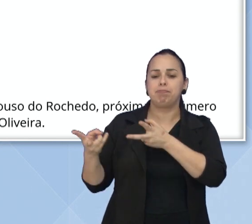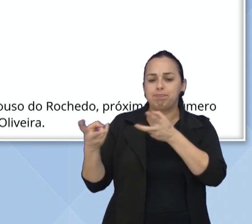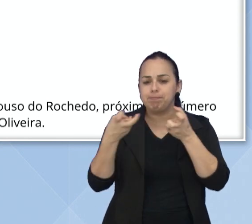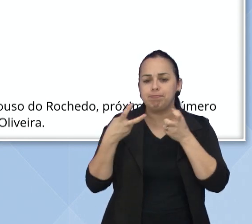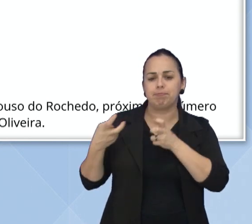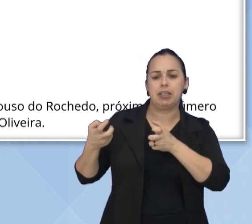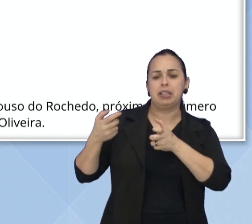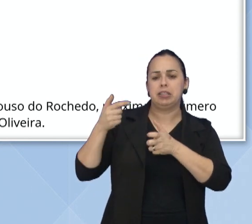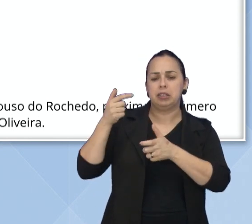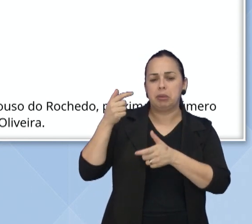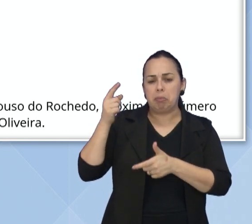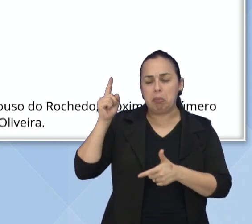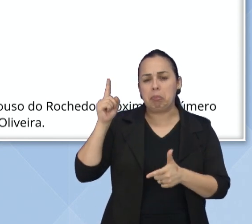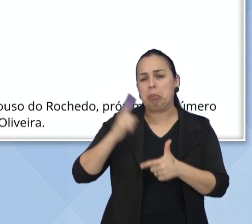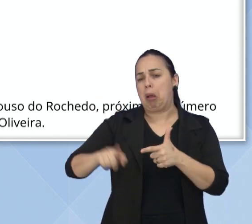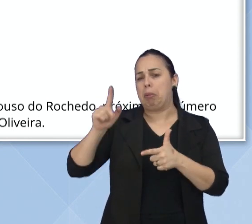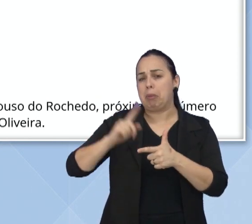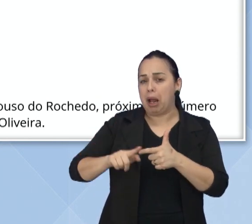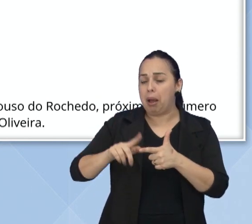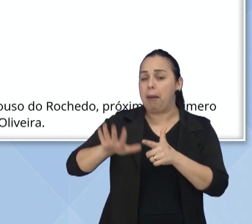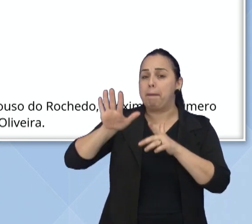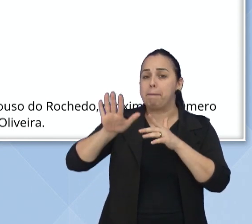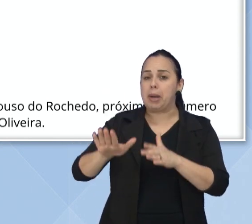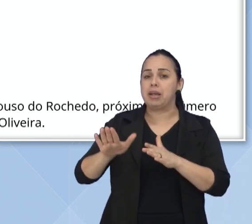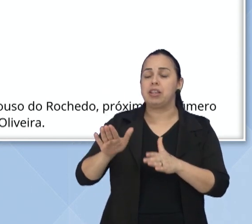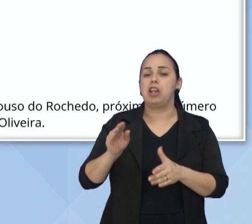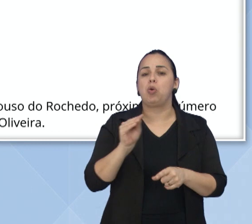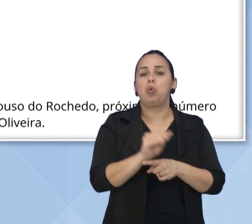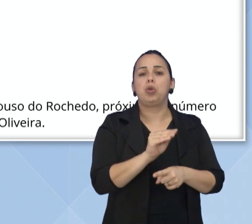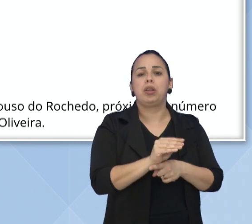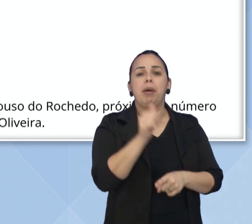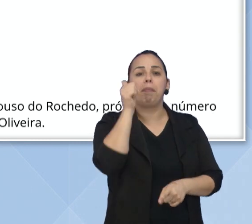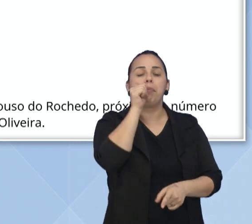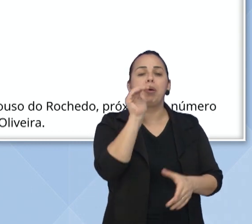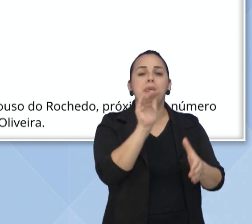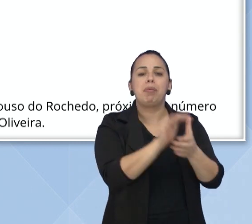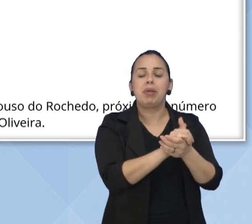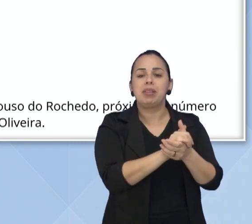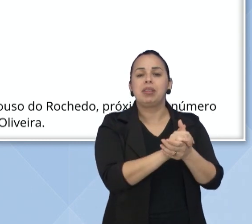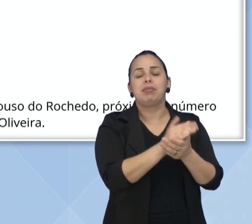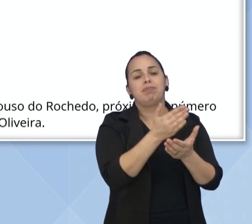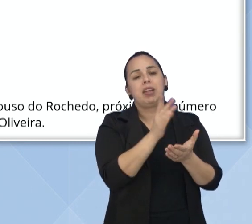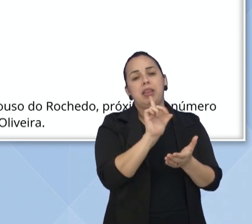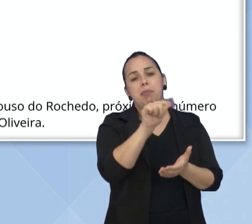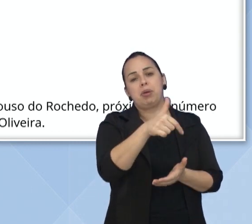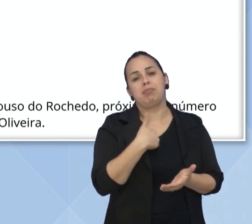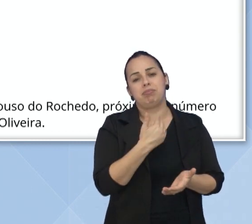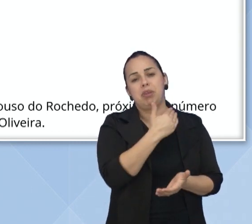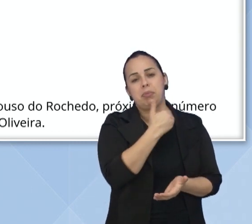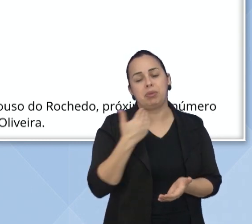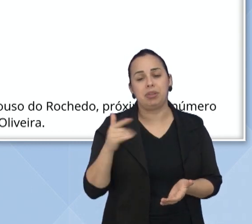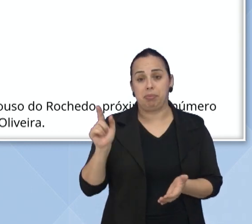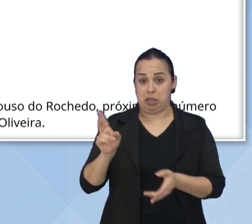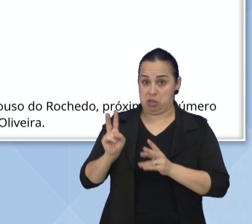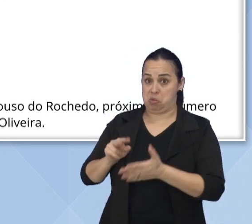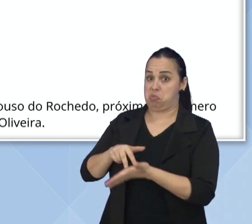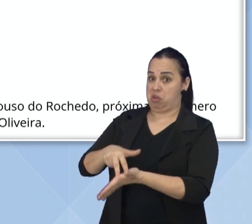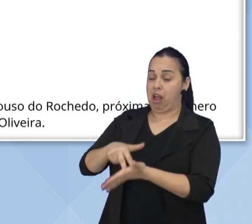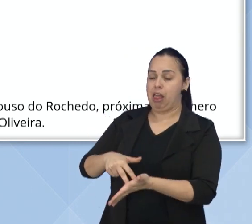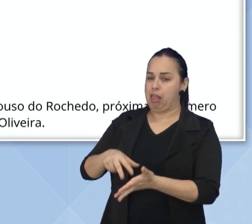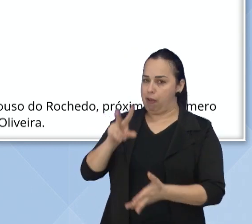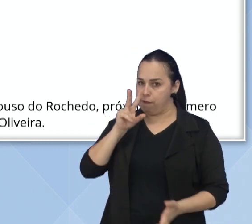adversidades, como cuidar de sua primeira esposa e enfrentar a perda dela, ele permaneceu